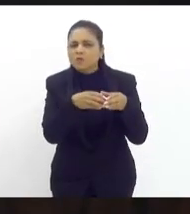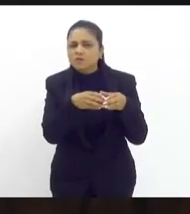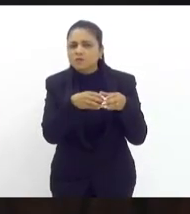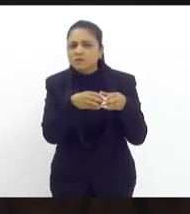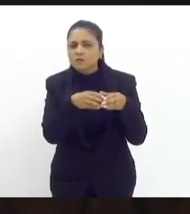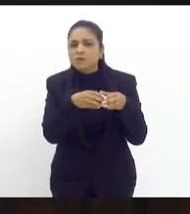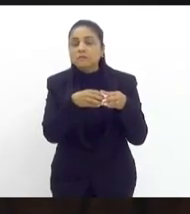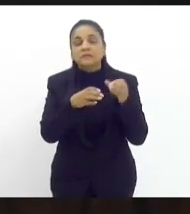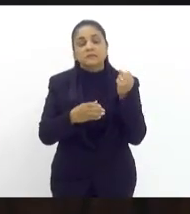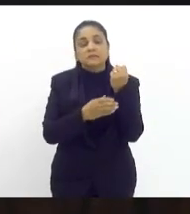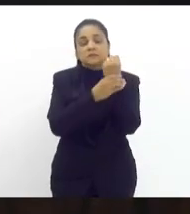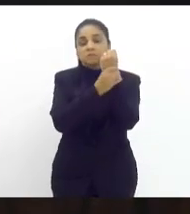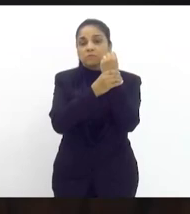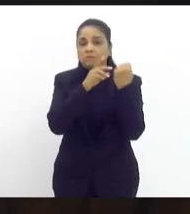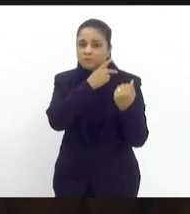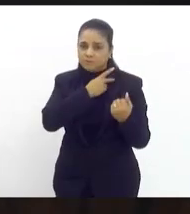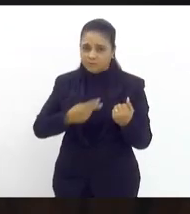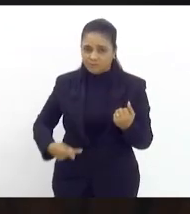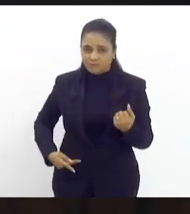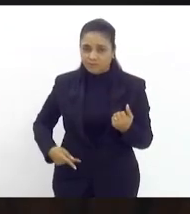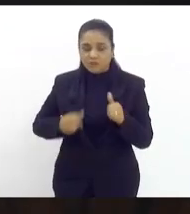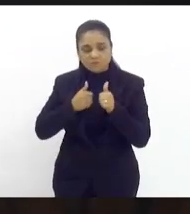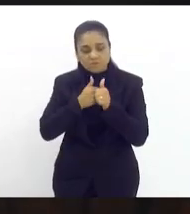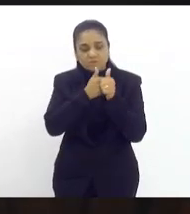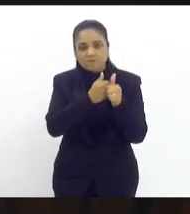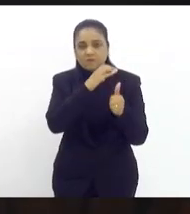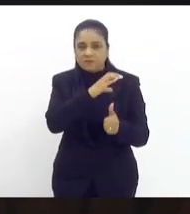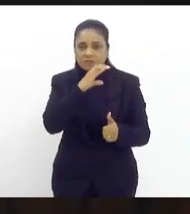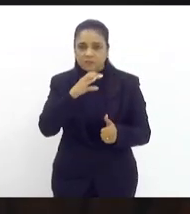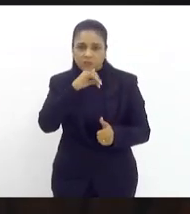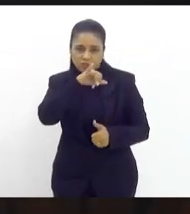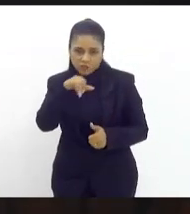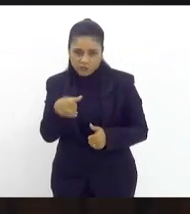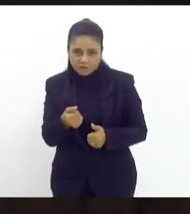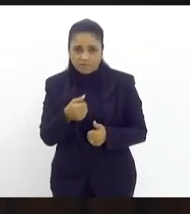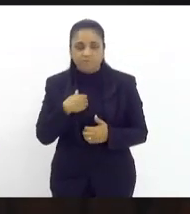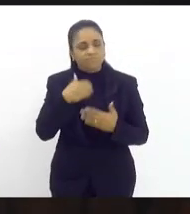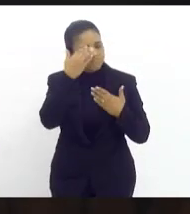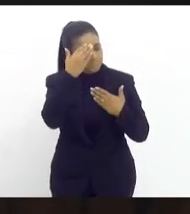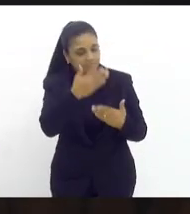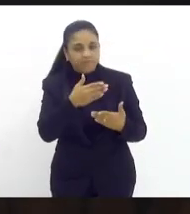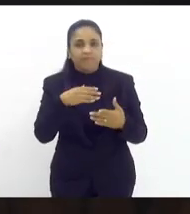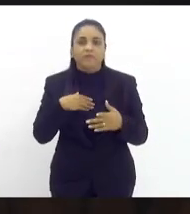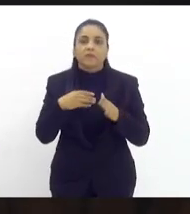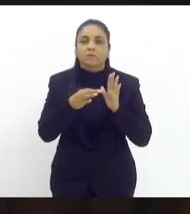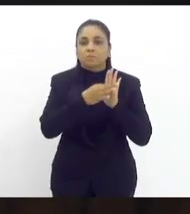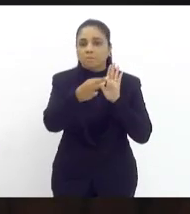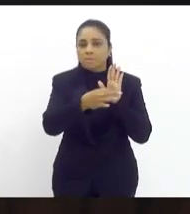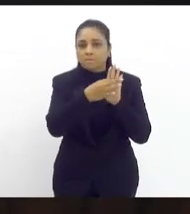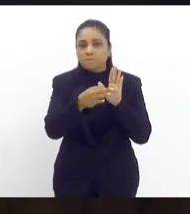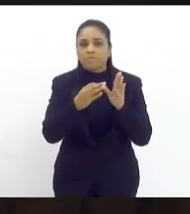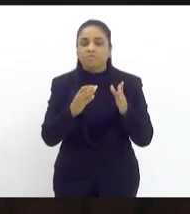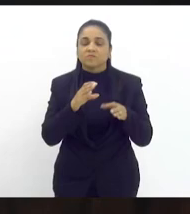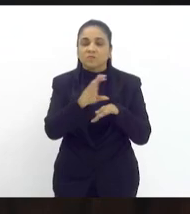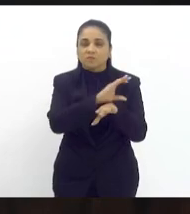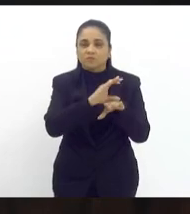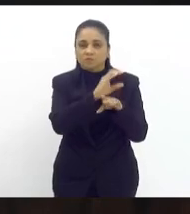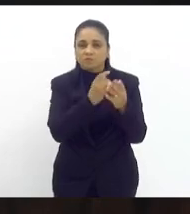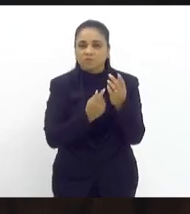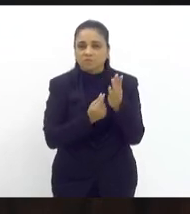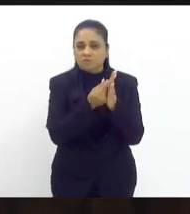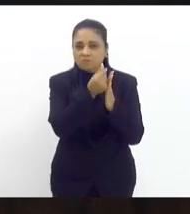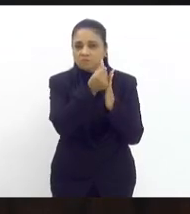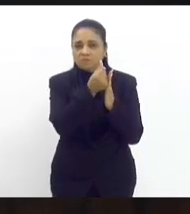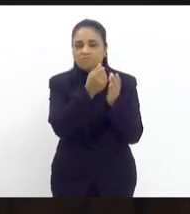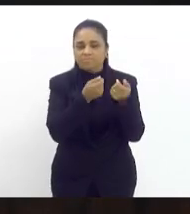Segurança Pública acompanham aparecer essa ccj Presidente Muito obrigado para emitir parecer pela comissão de orçamento Finanças e